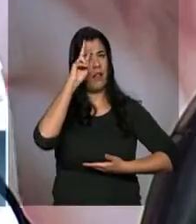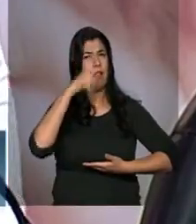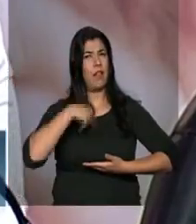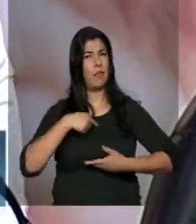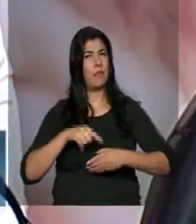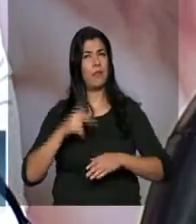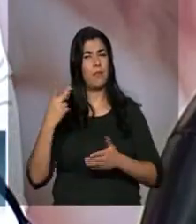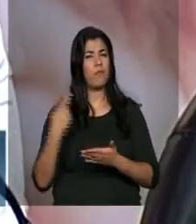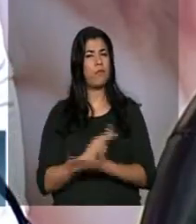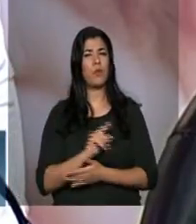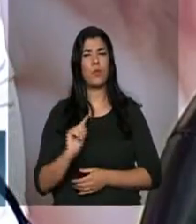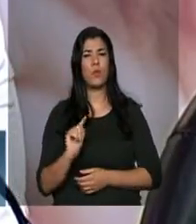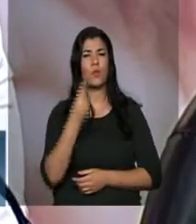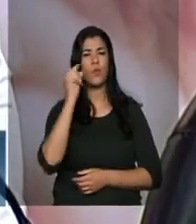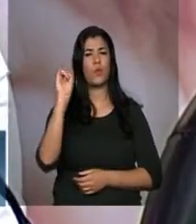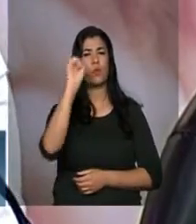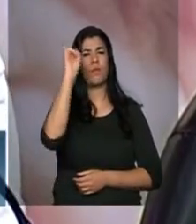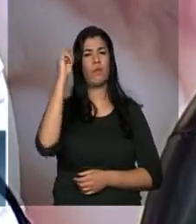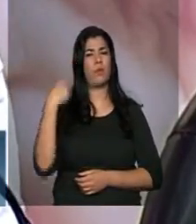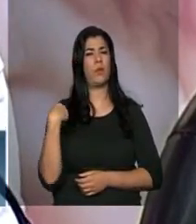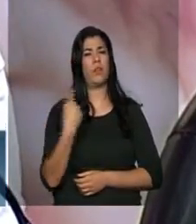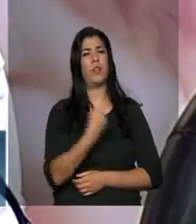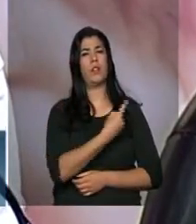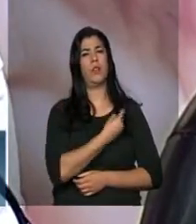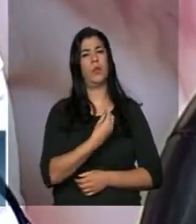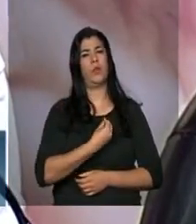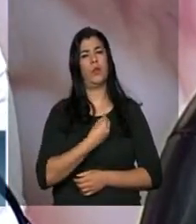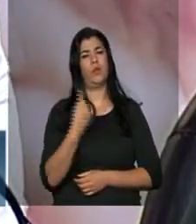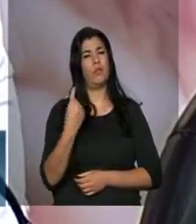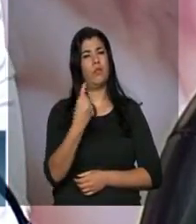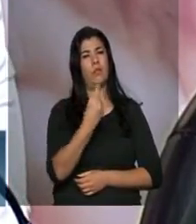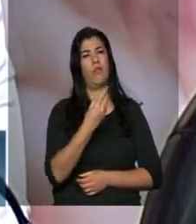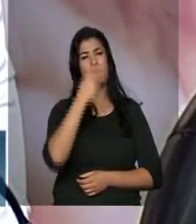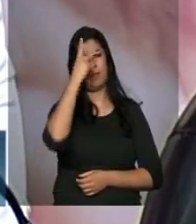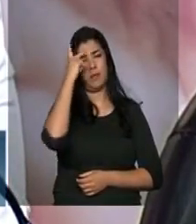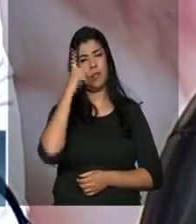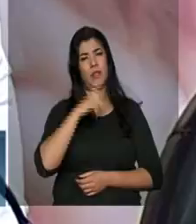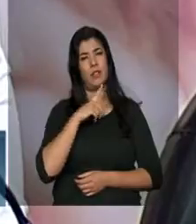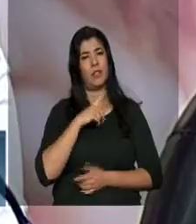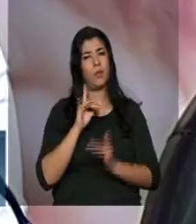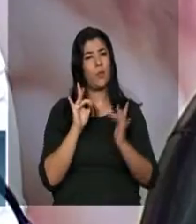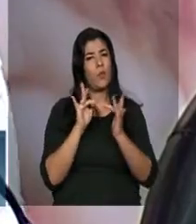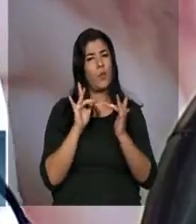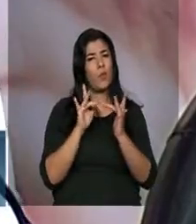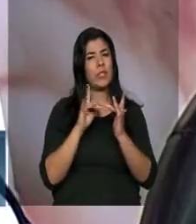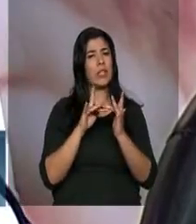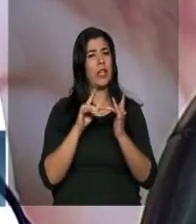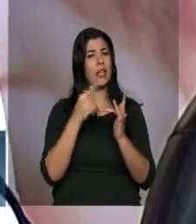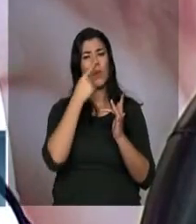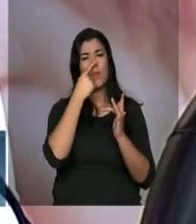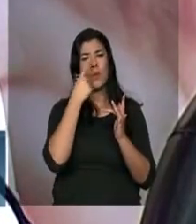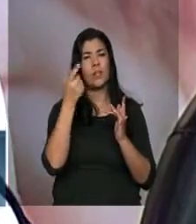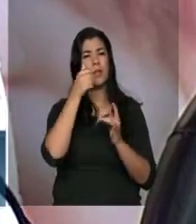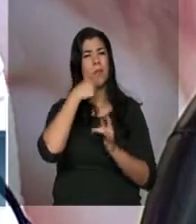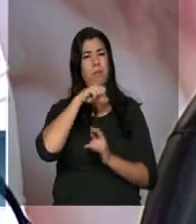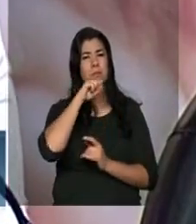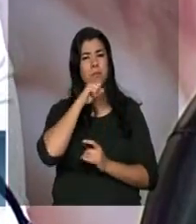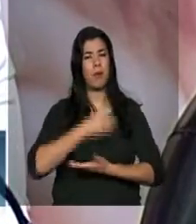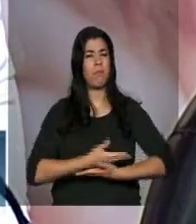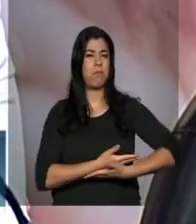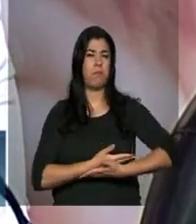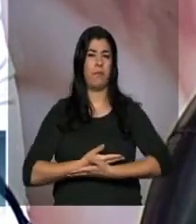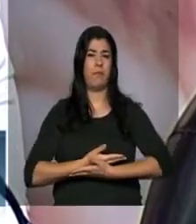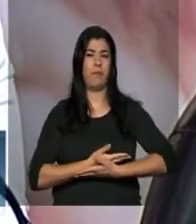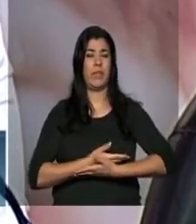né? É um momento tão especial de consolidação da relação mãe-bebê, e como ela mesma disse,